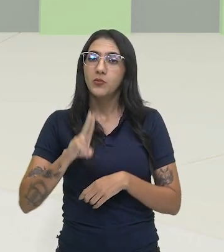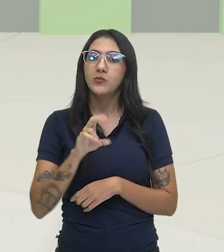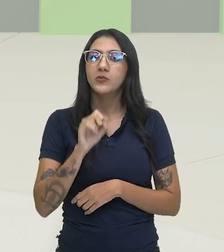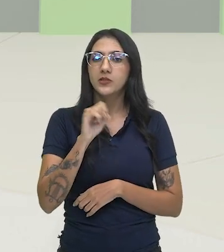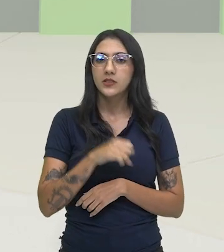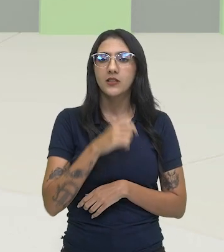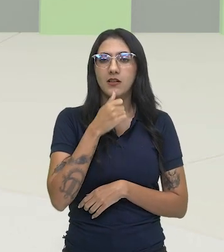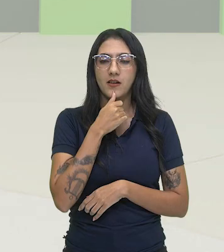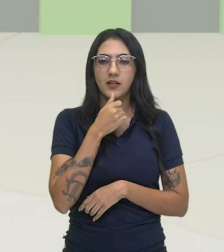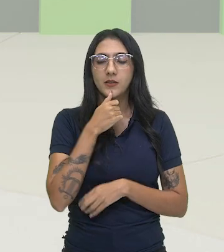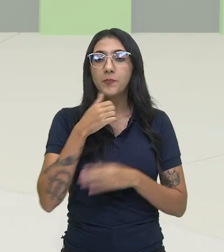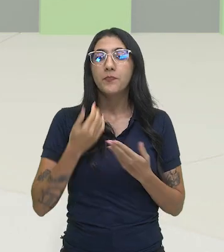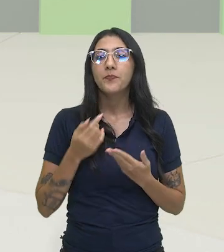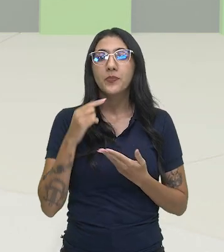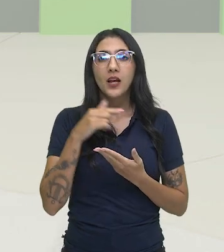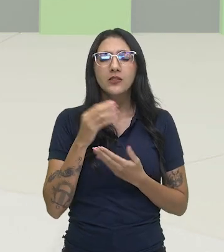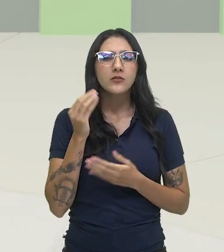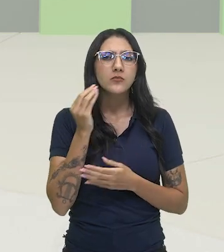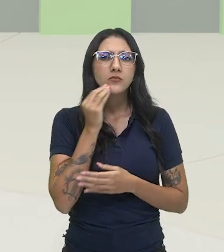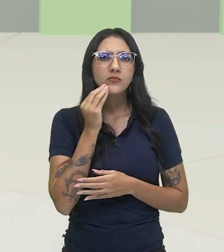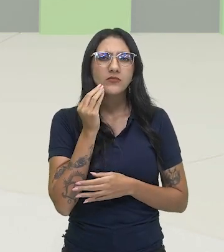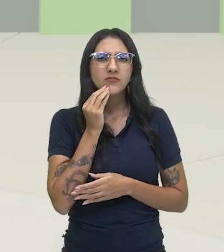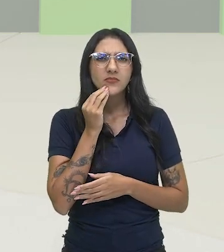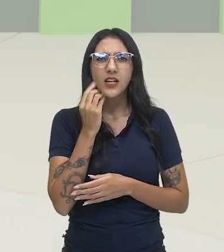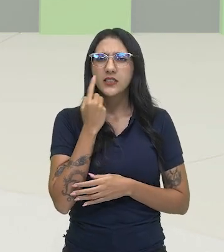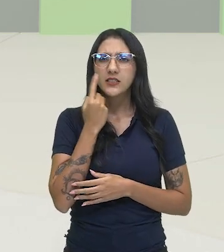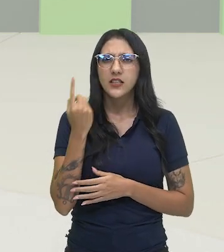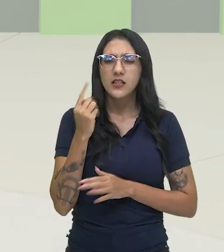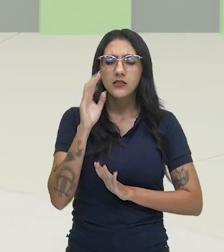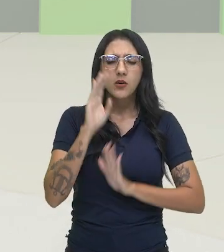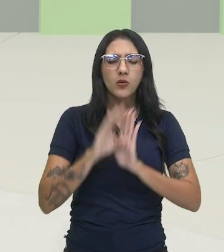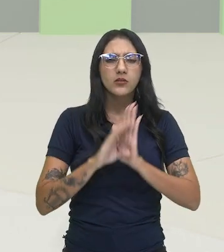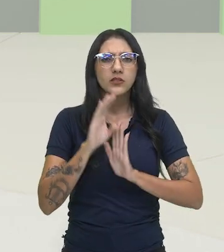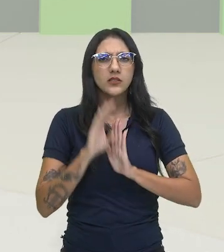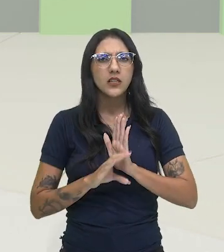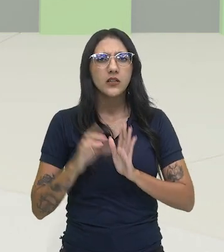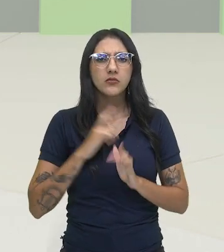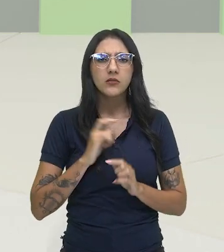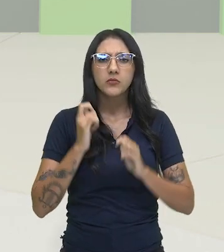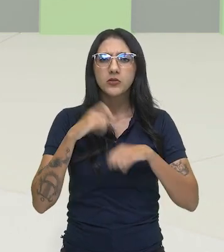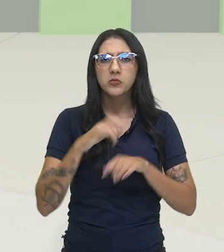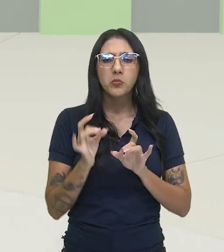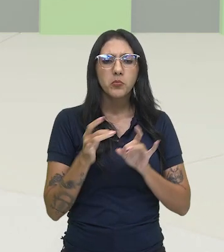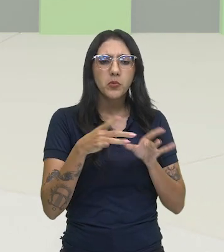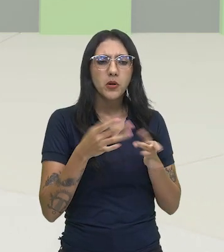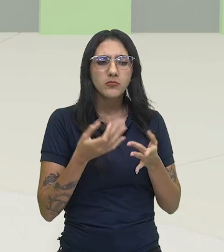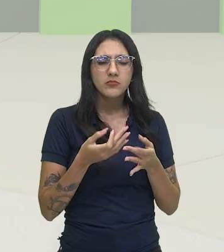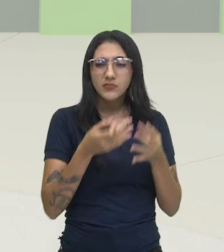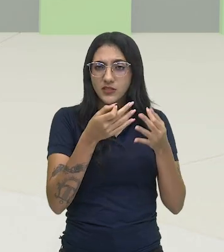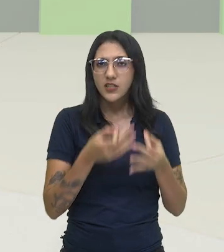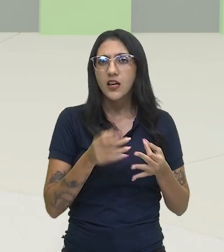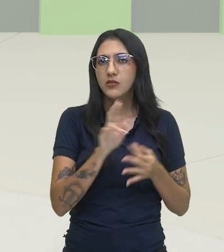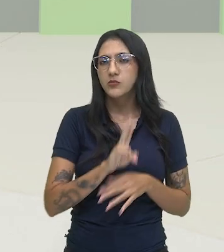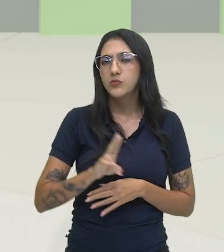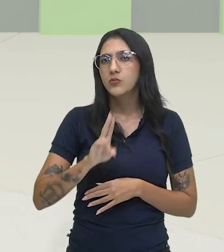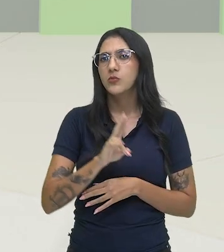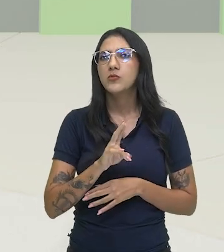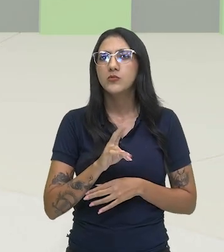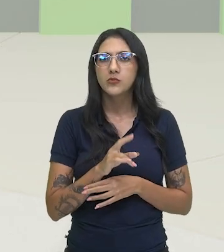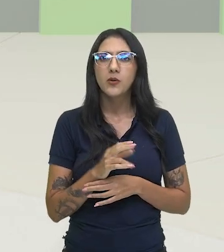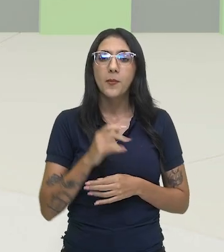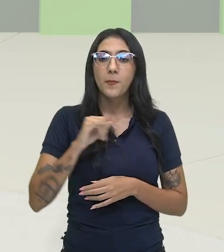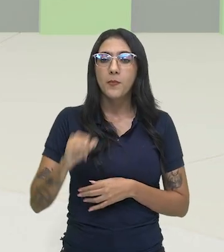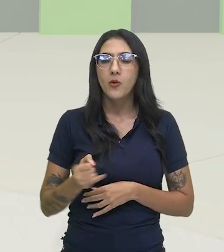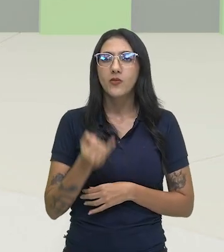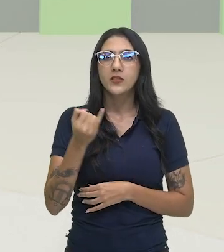essa oportunidade de dar, né, esse fim social a esse material aí que está